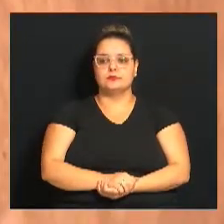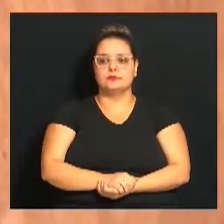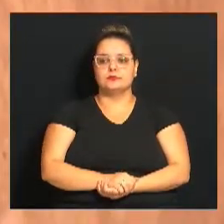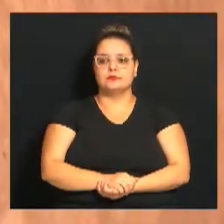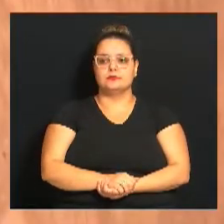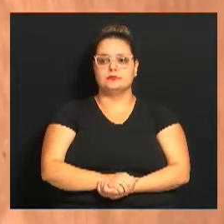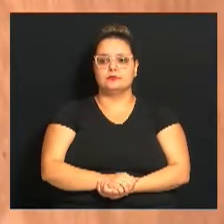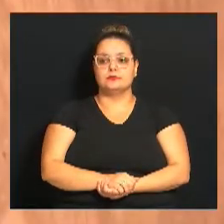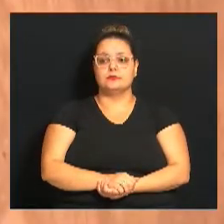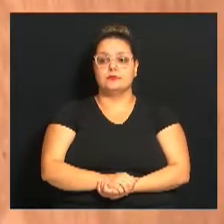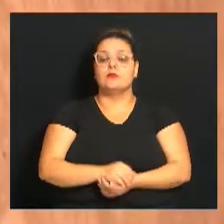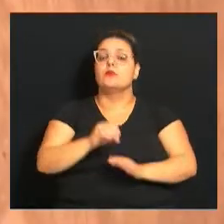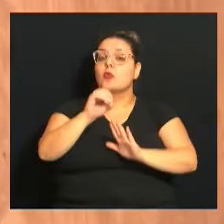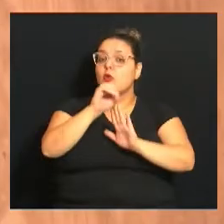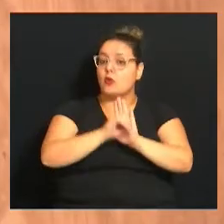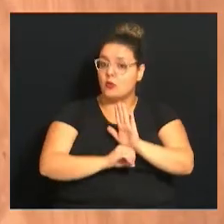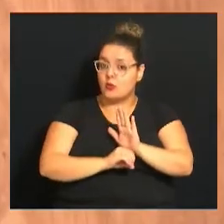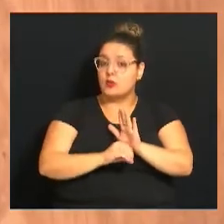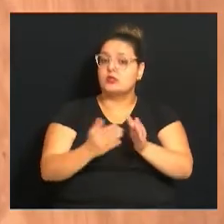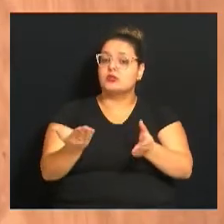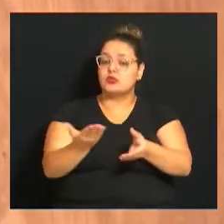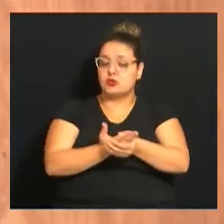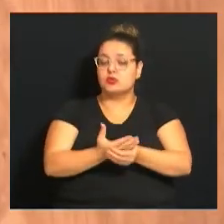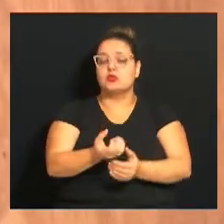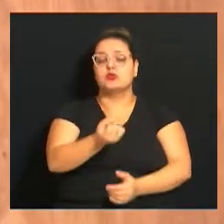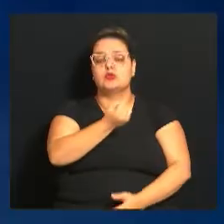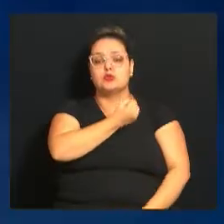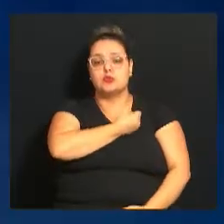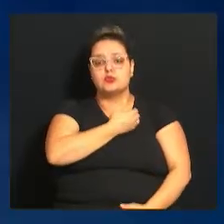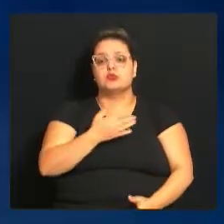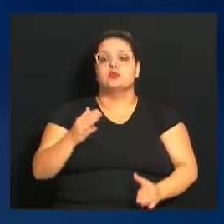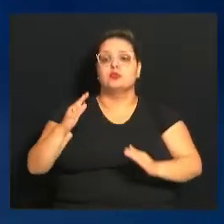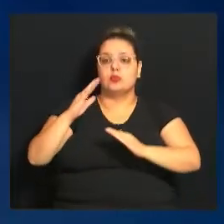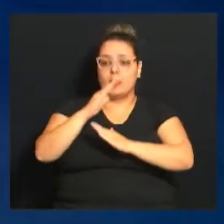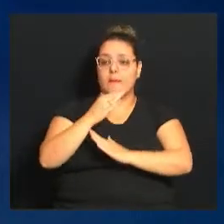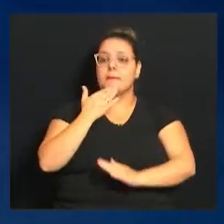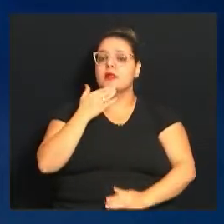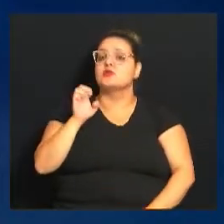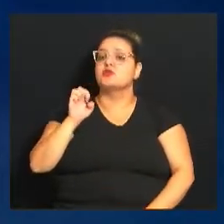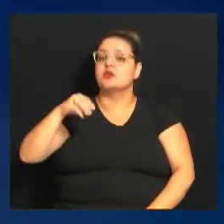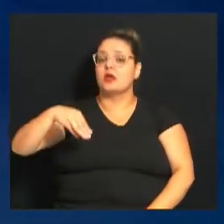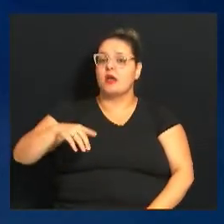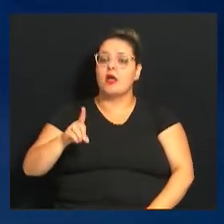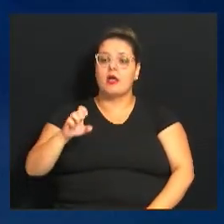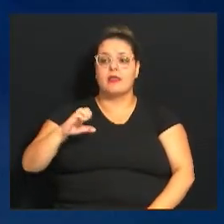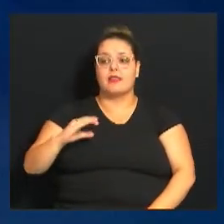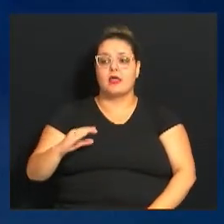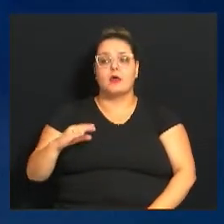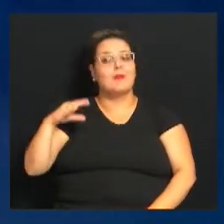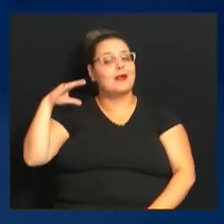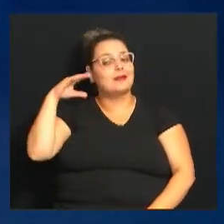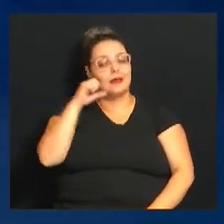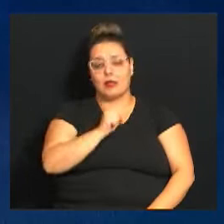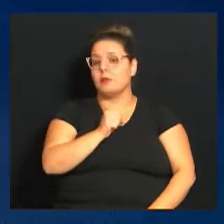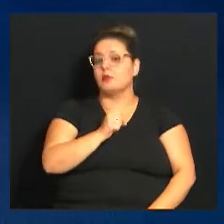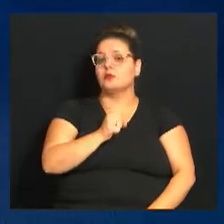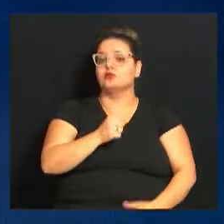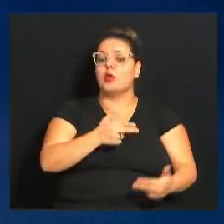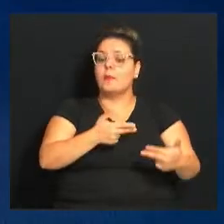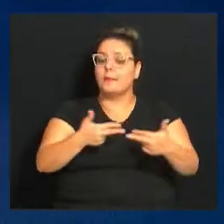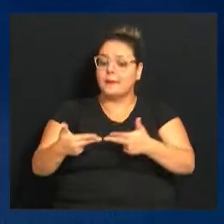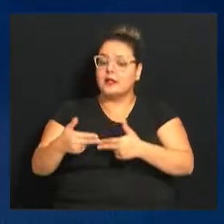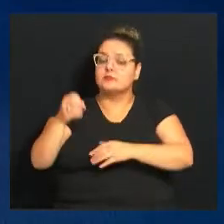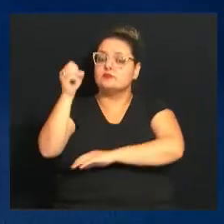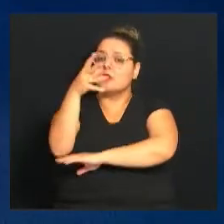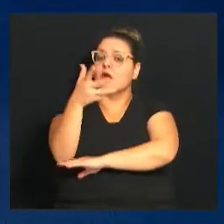O ofício protocolado pelo vereador Otto Alejandro pede à INDEC que estabeleça o mais rápido possível padrão de limite de velocidade nas